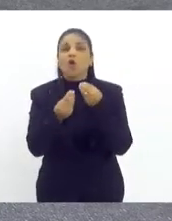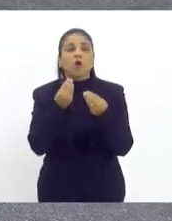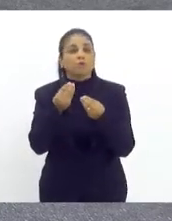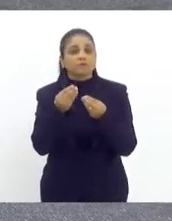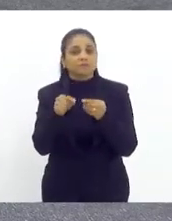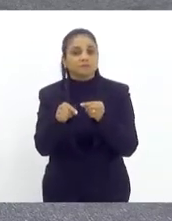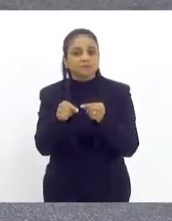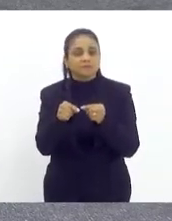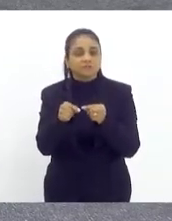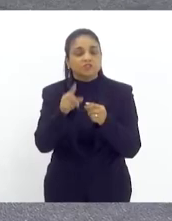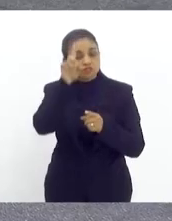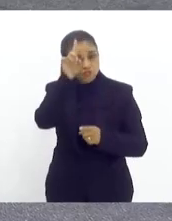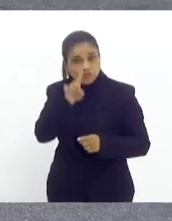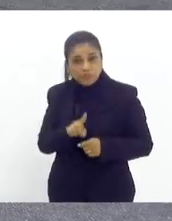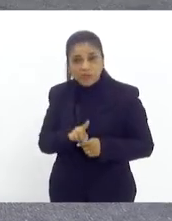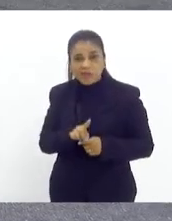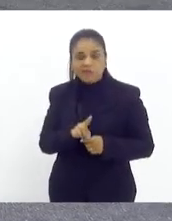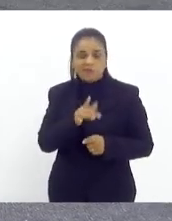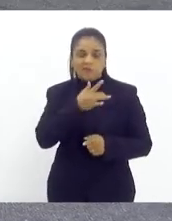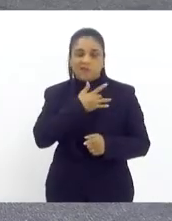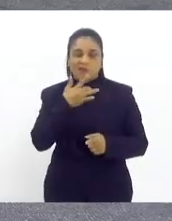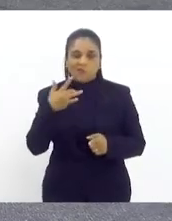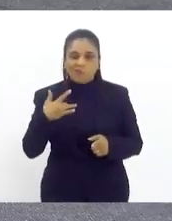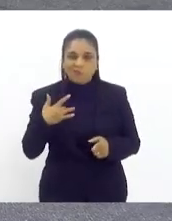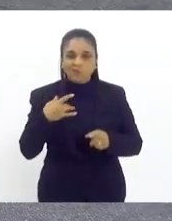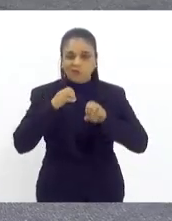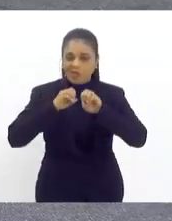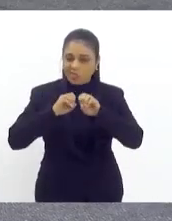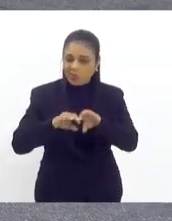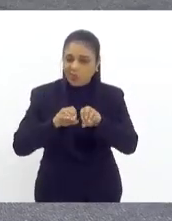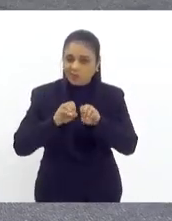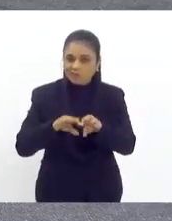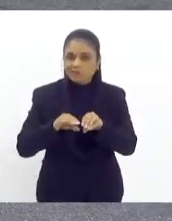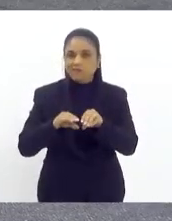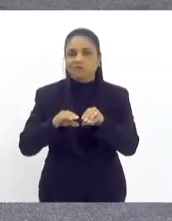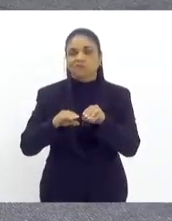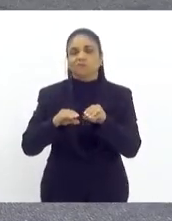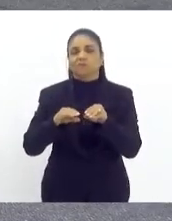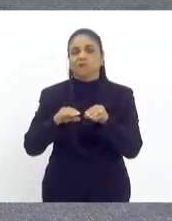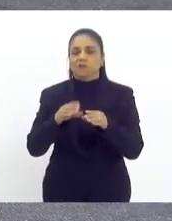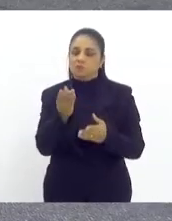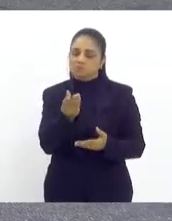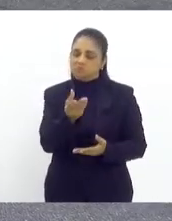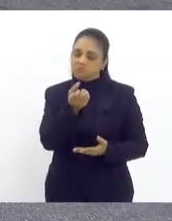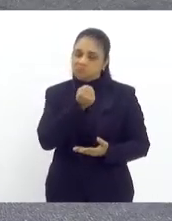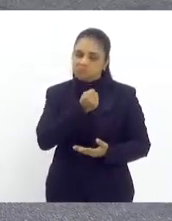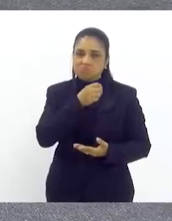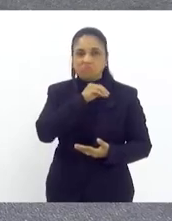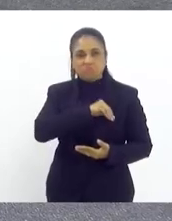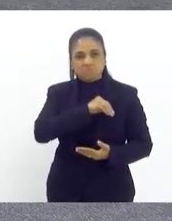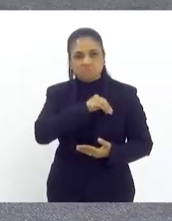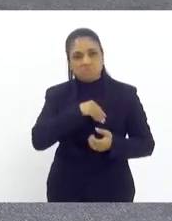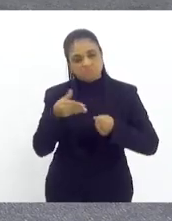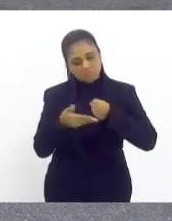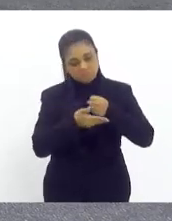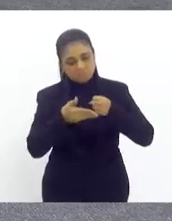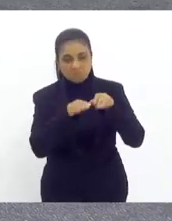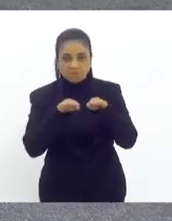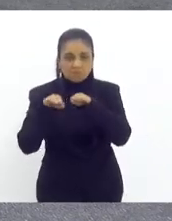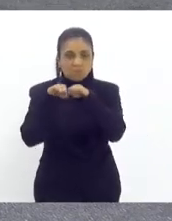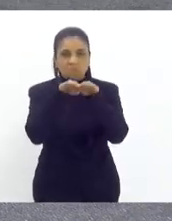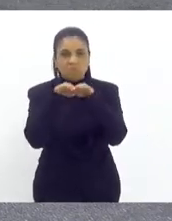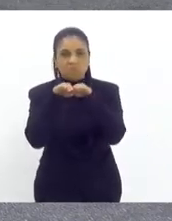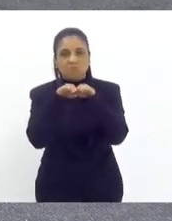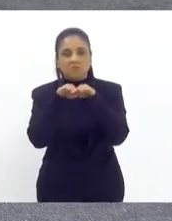tenha direito à saúde a educação mas também aos seus proventos nós precisamos que esse mínimo